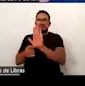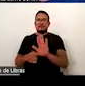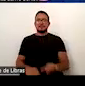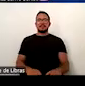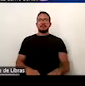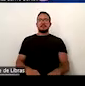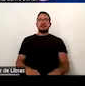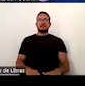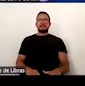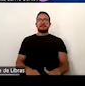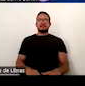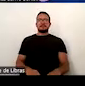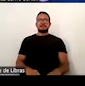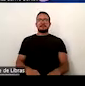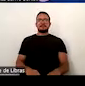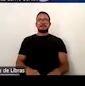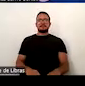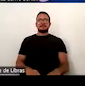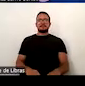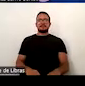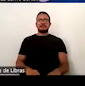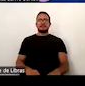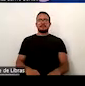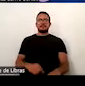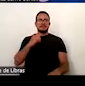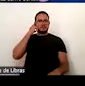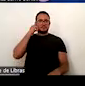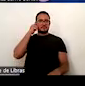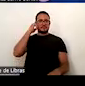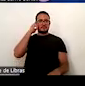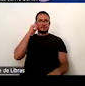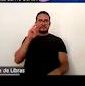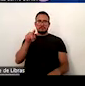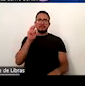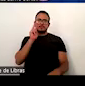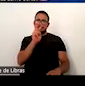é, falem para mim se está aparecendo na tela.